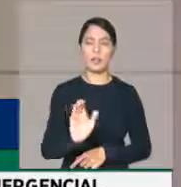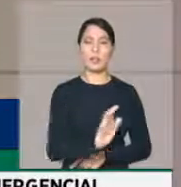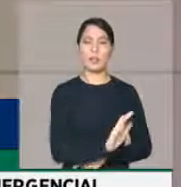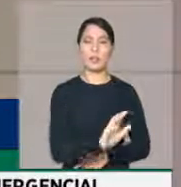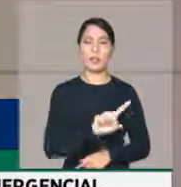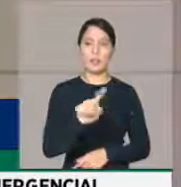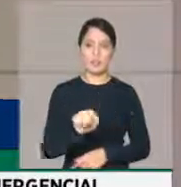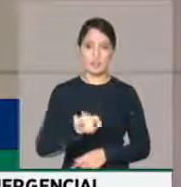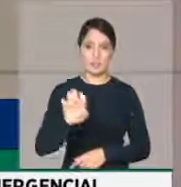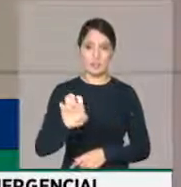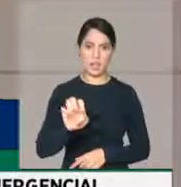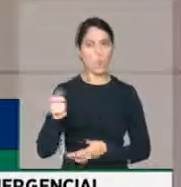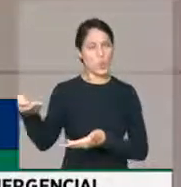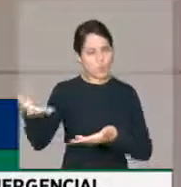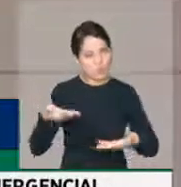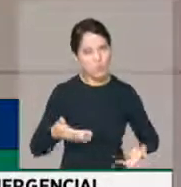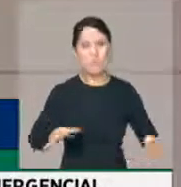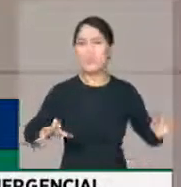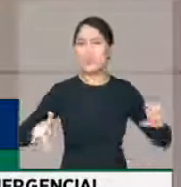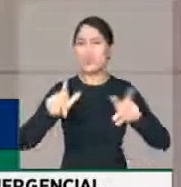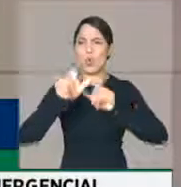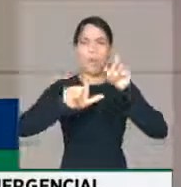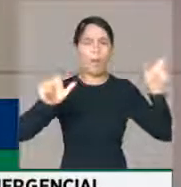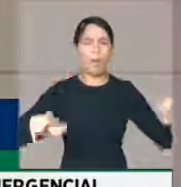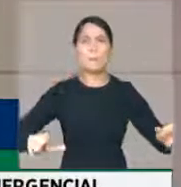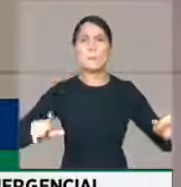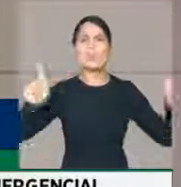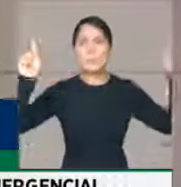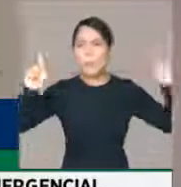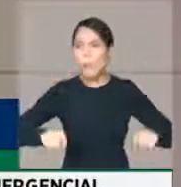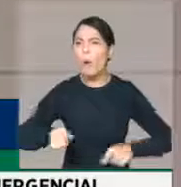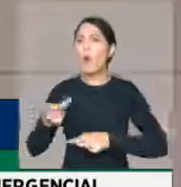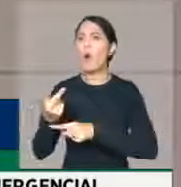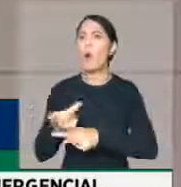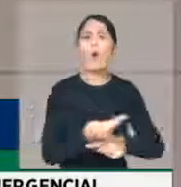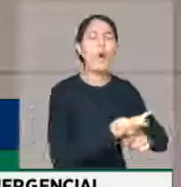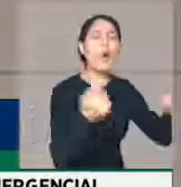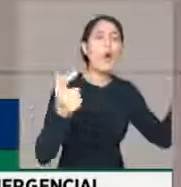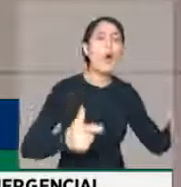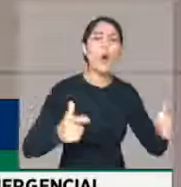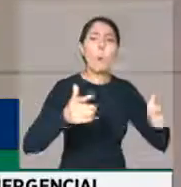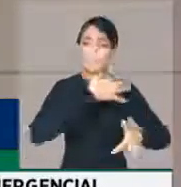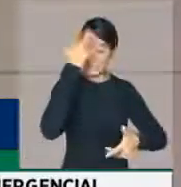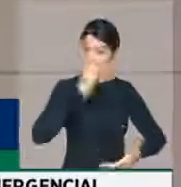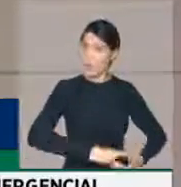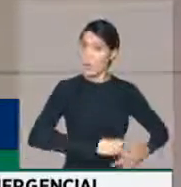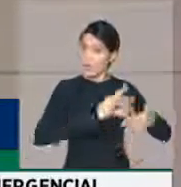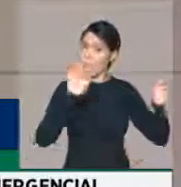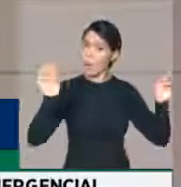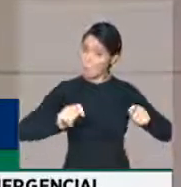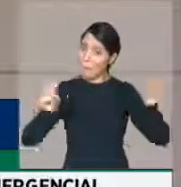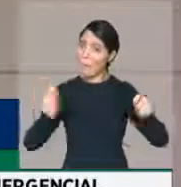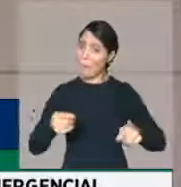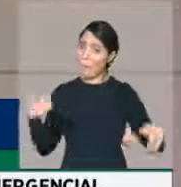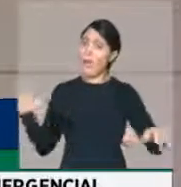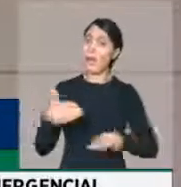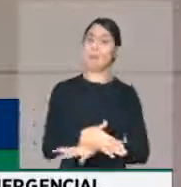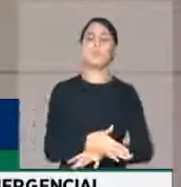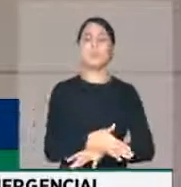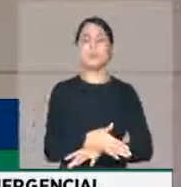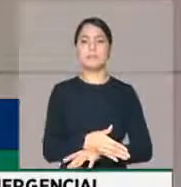Fica o convite estendido a todos que desejem participar, basta procurar a um dos líderes para entrarem na transmissão e